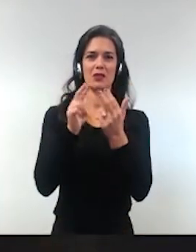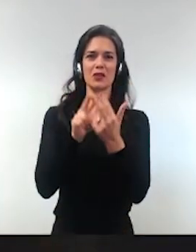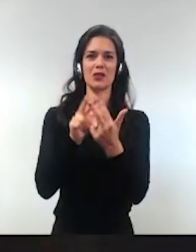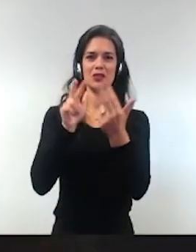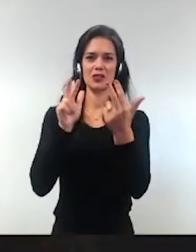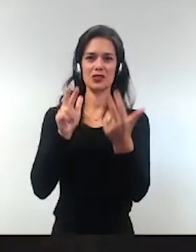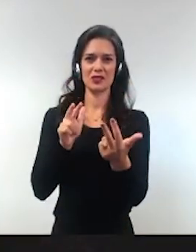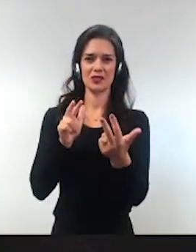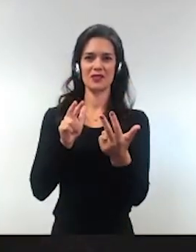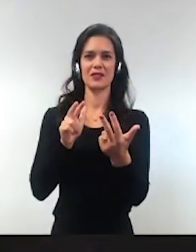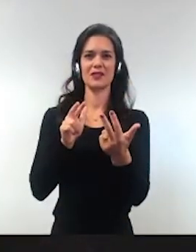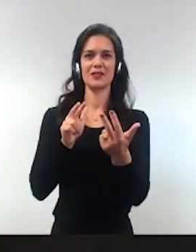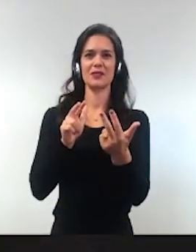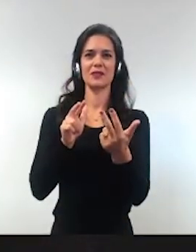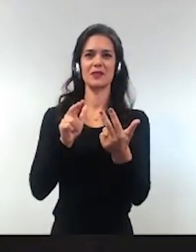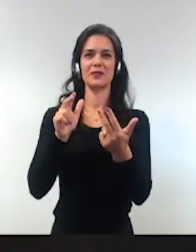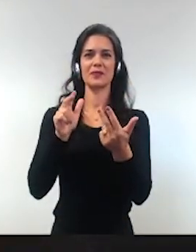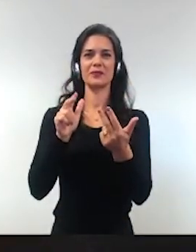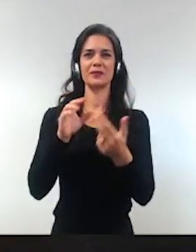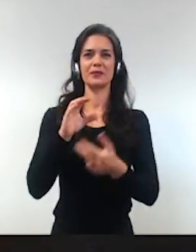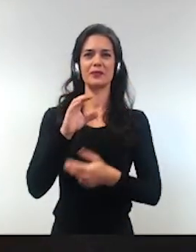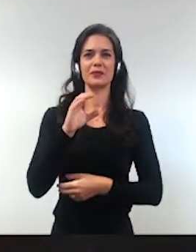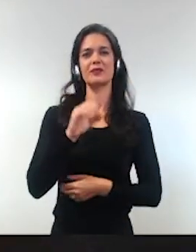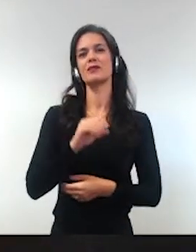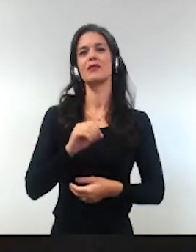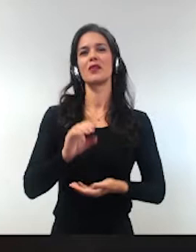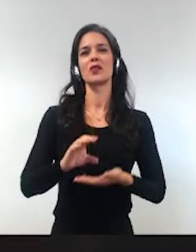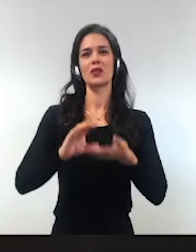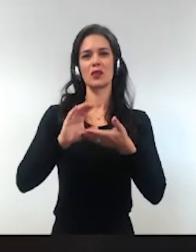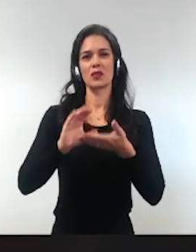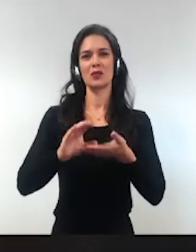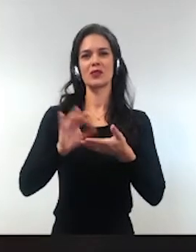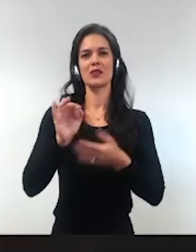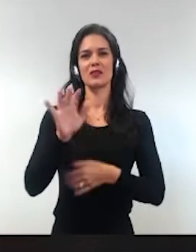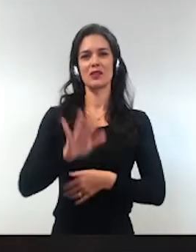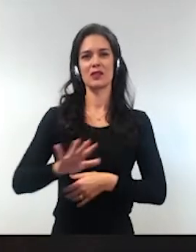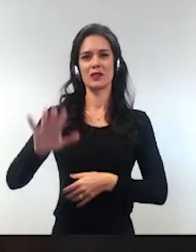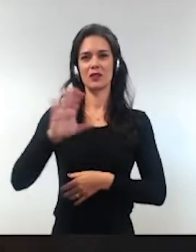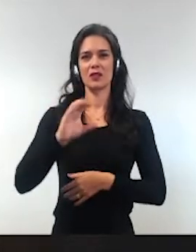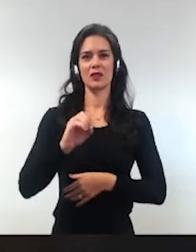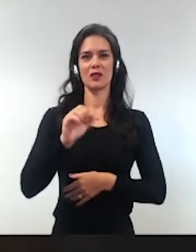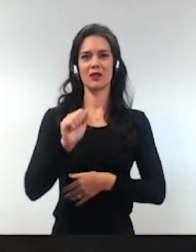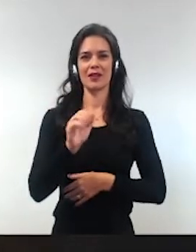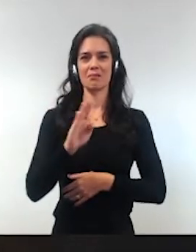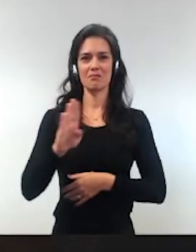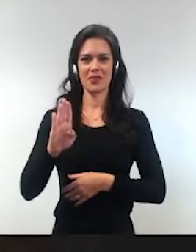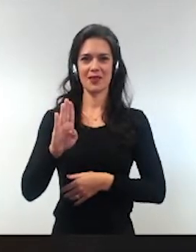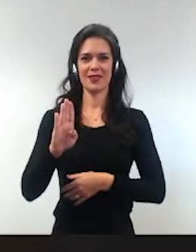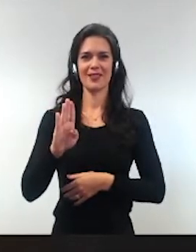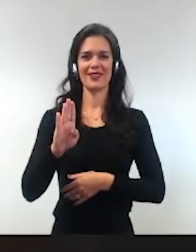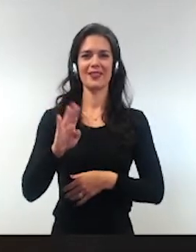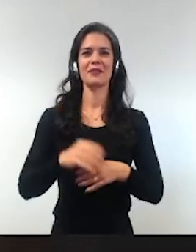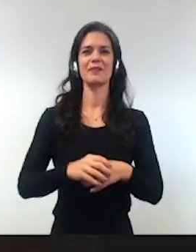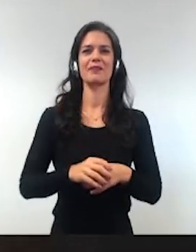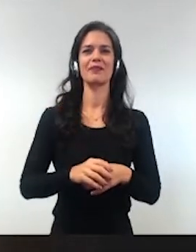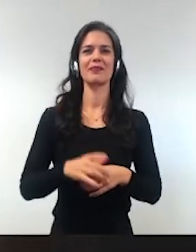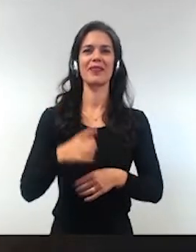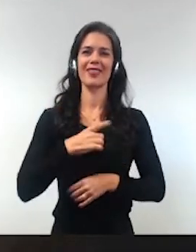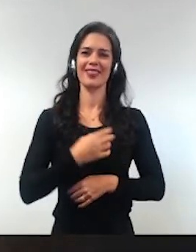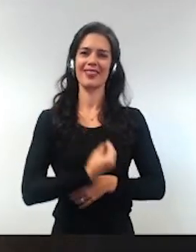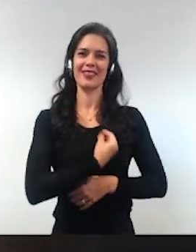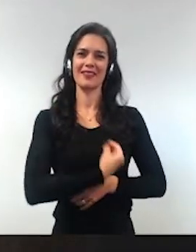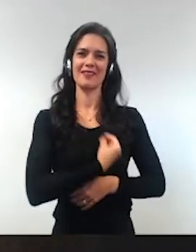Digital do Conselho Federal da OAB, contando com a especial